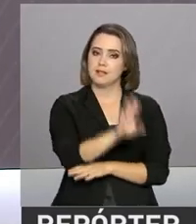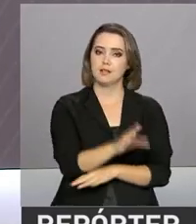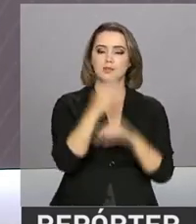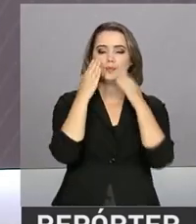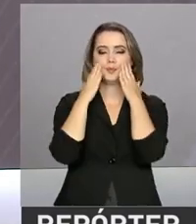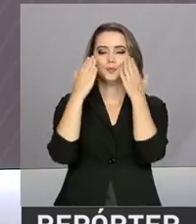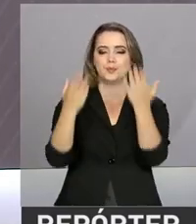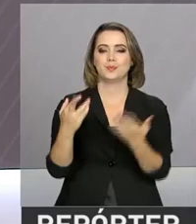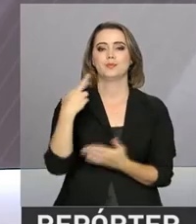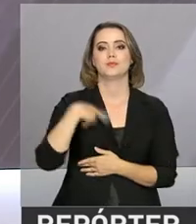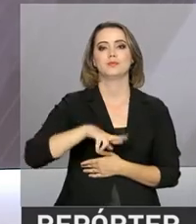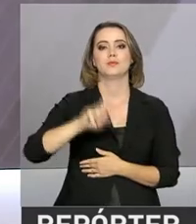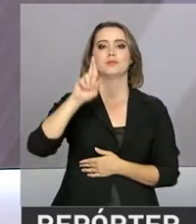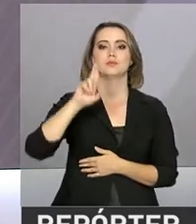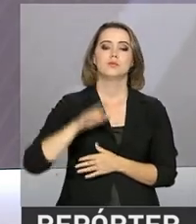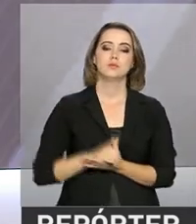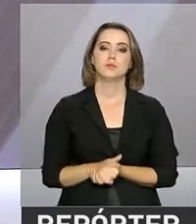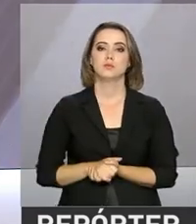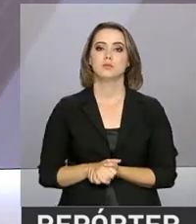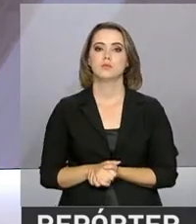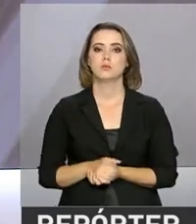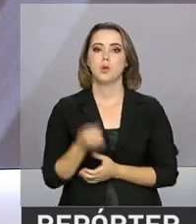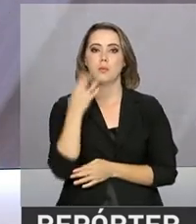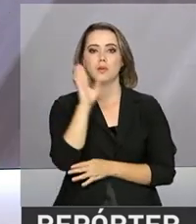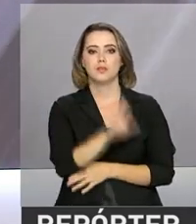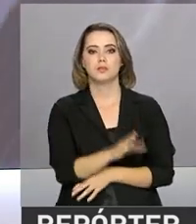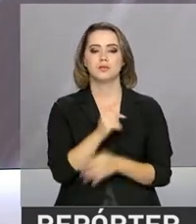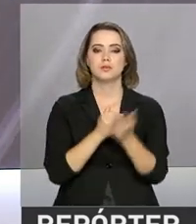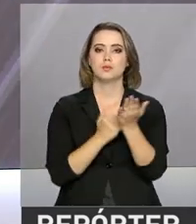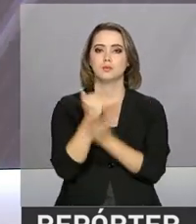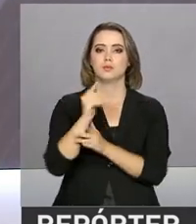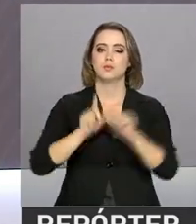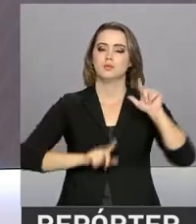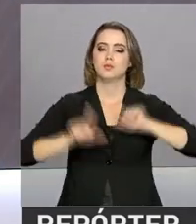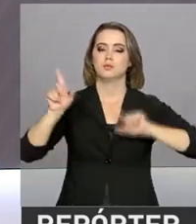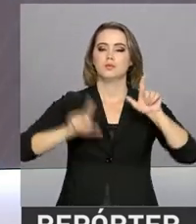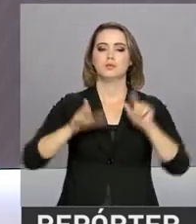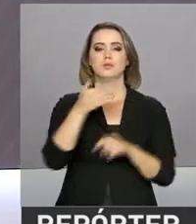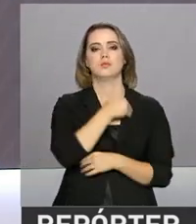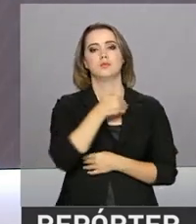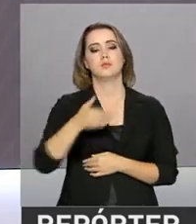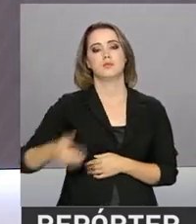na próxima edição do Repórter NBR. Uma ótima tarde para você. Continue